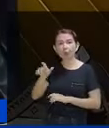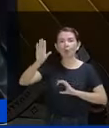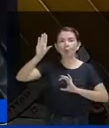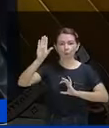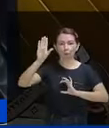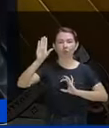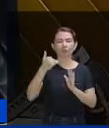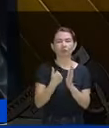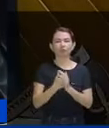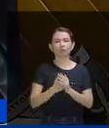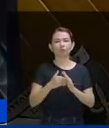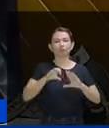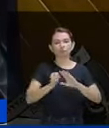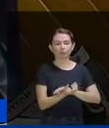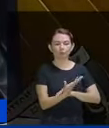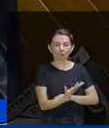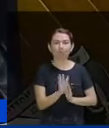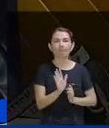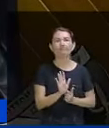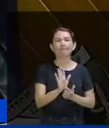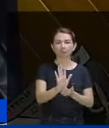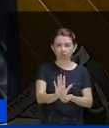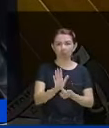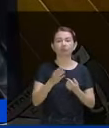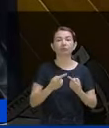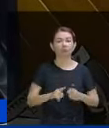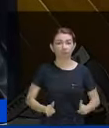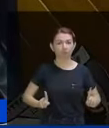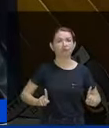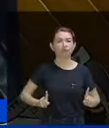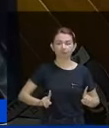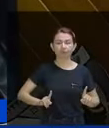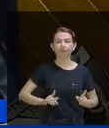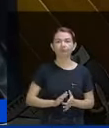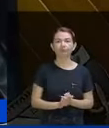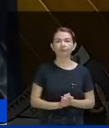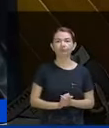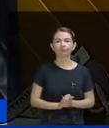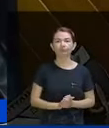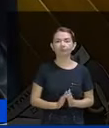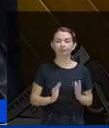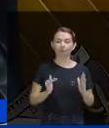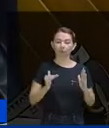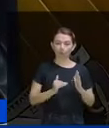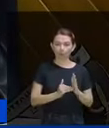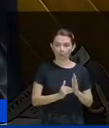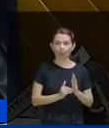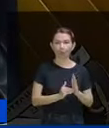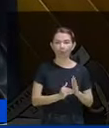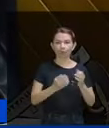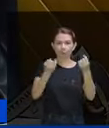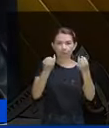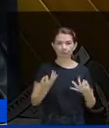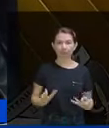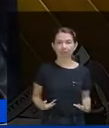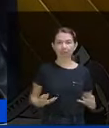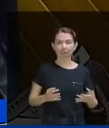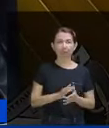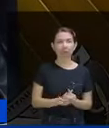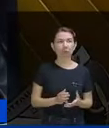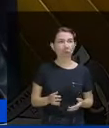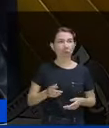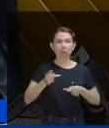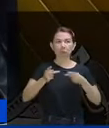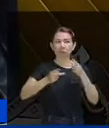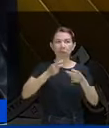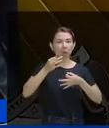cometimento do ilícito em tela. Mas, quanto a este último aspecto, vazio é o argumento, eis que não